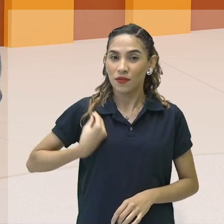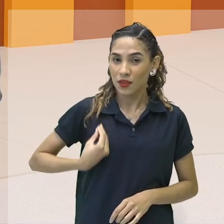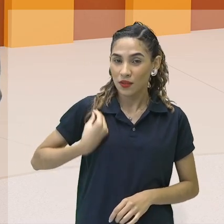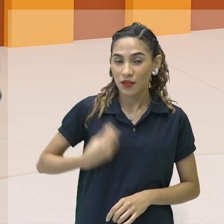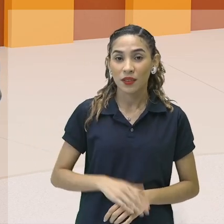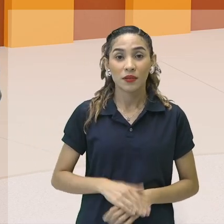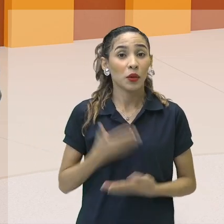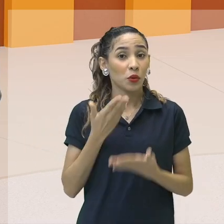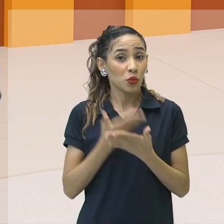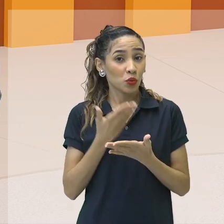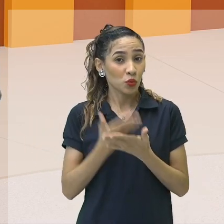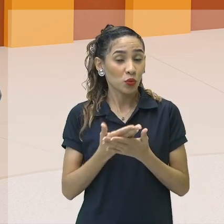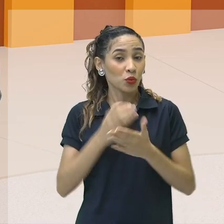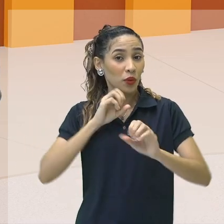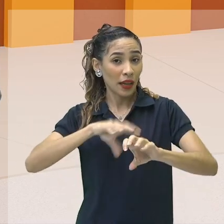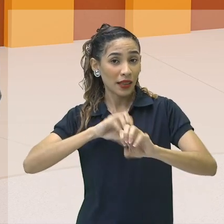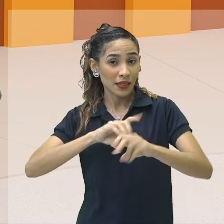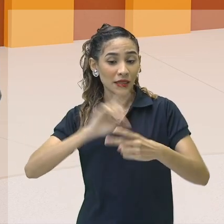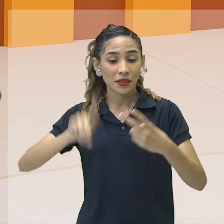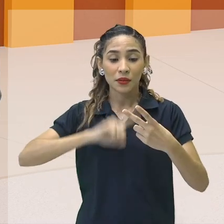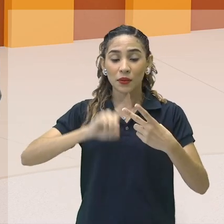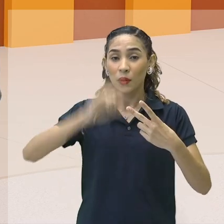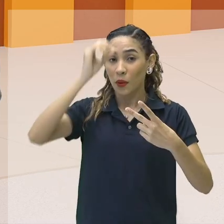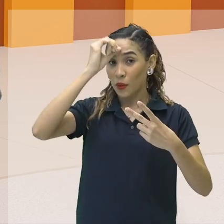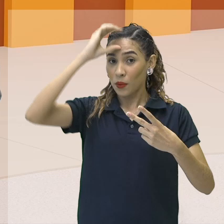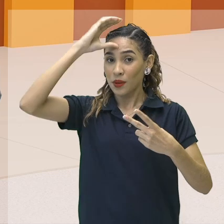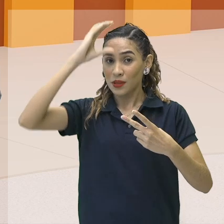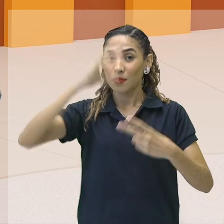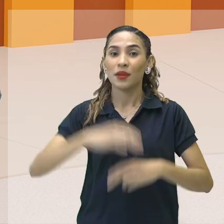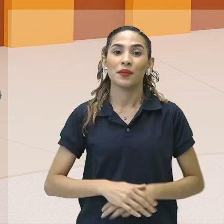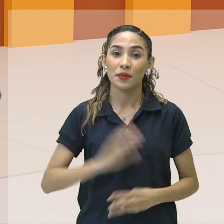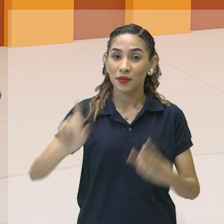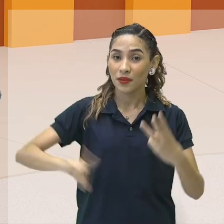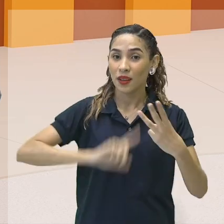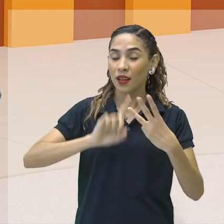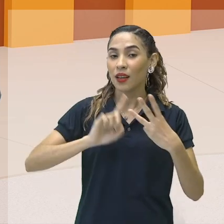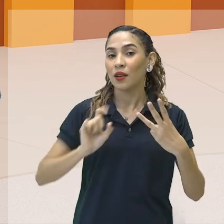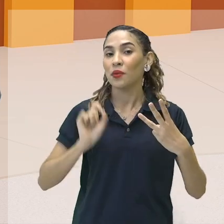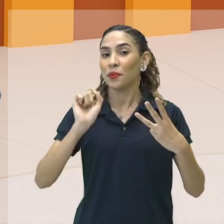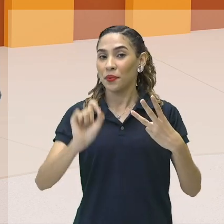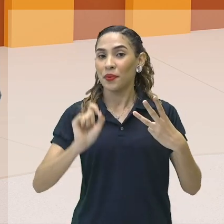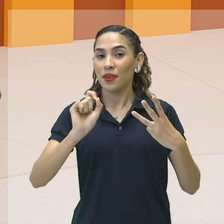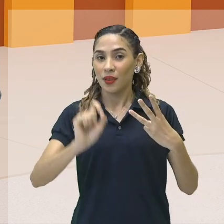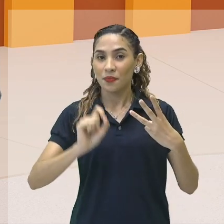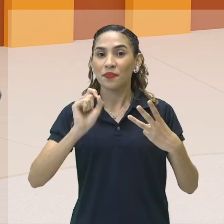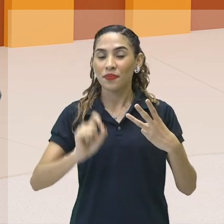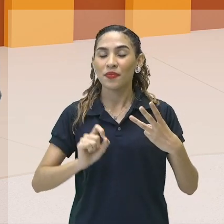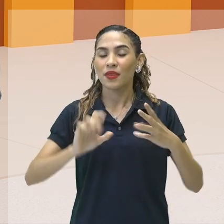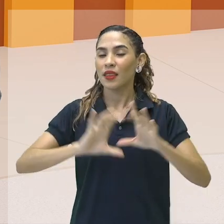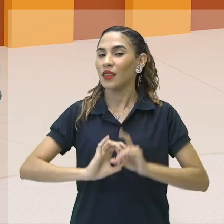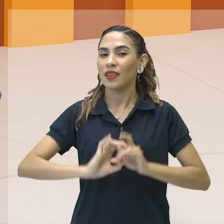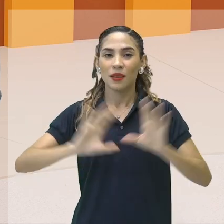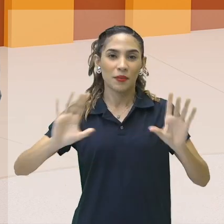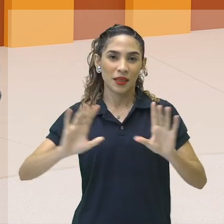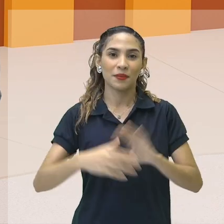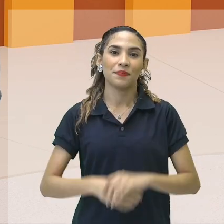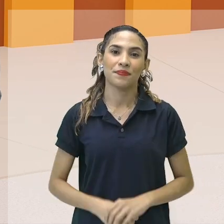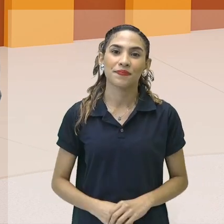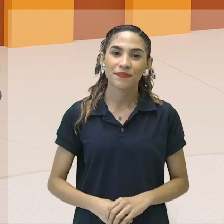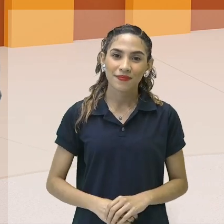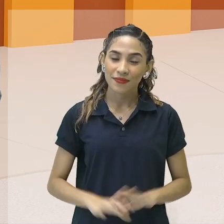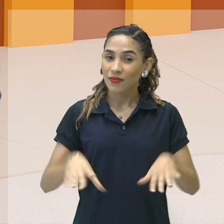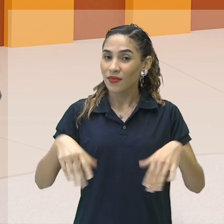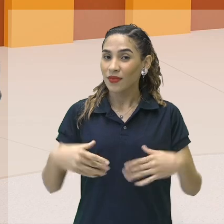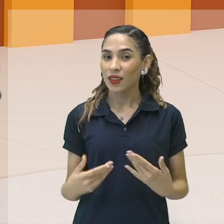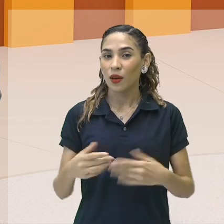da educação, fala de conhecimento, né? E fala também de liberdade, olha só. Então, quando nós